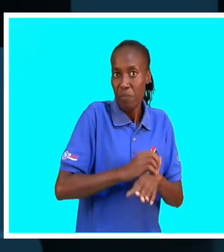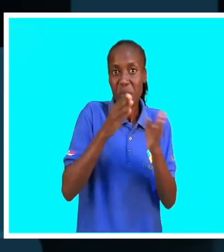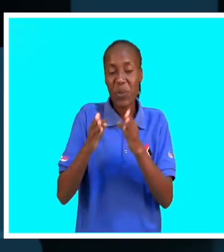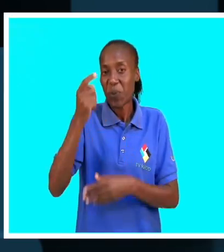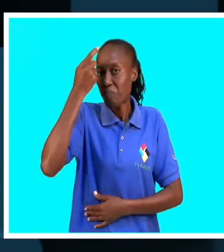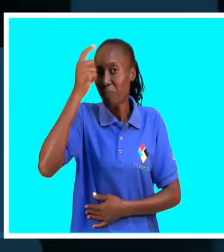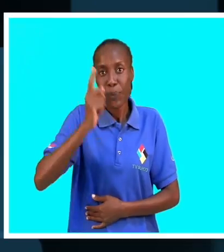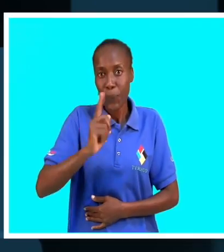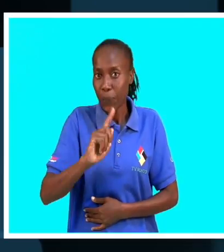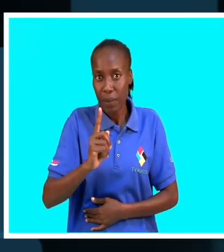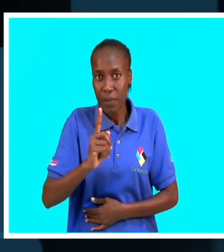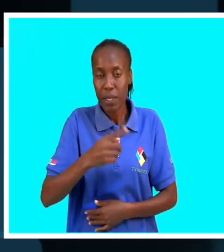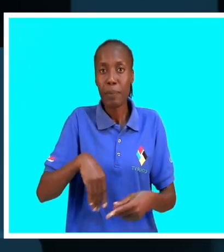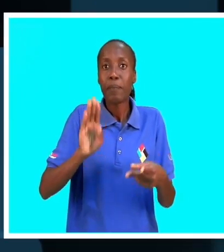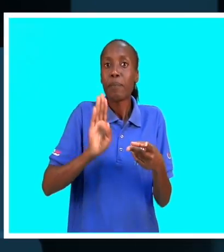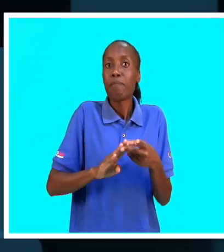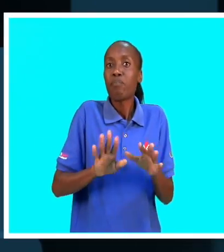As pessoas não conhecem.